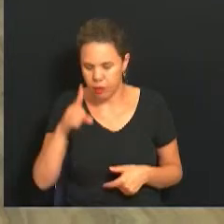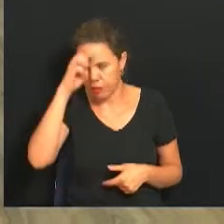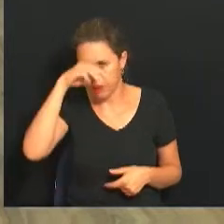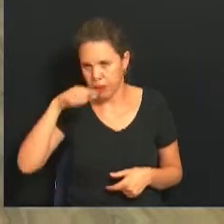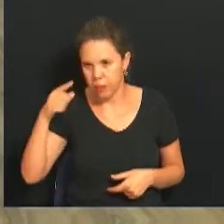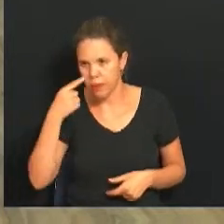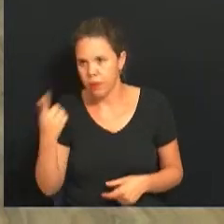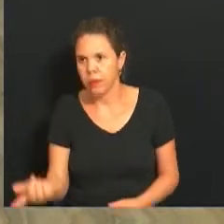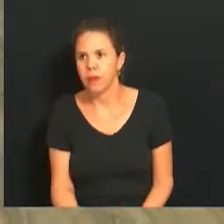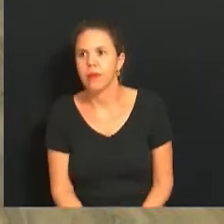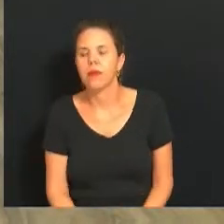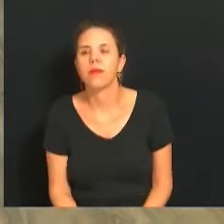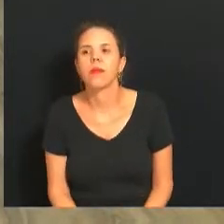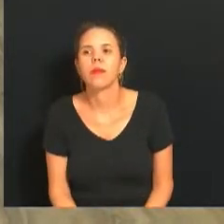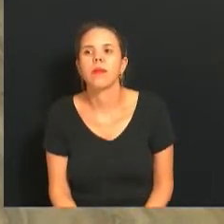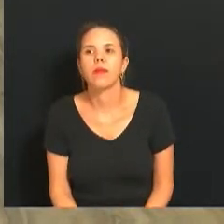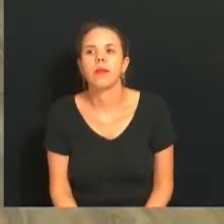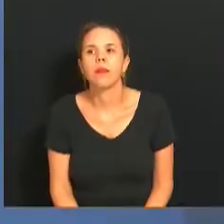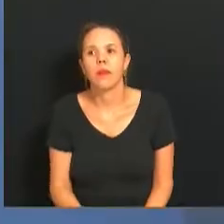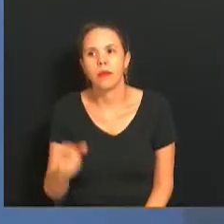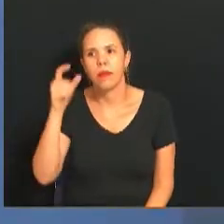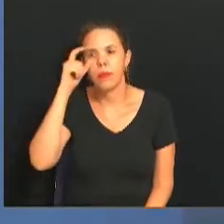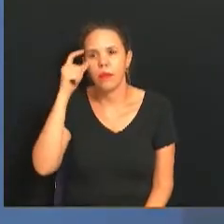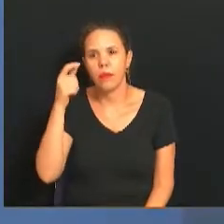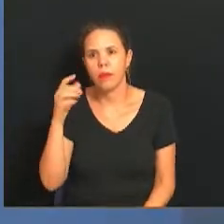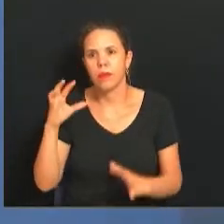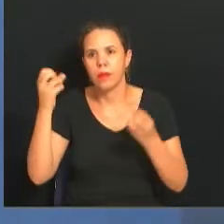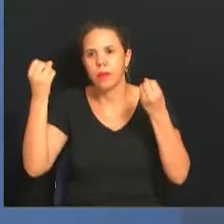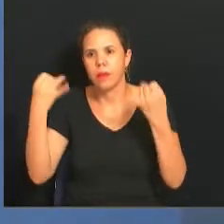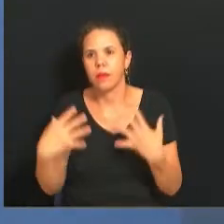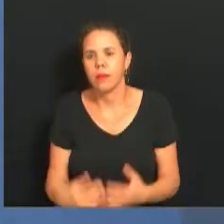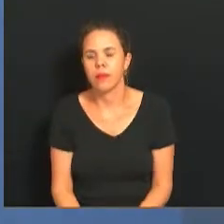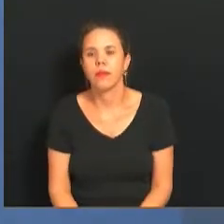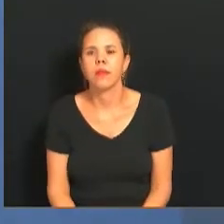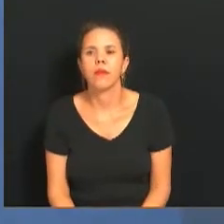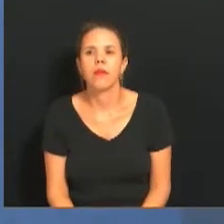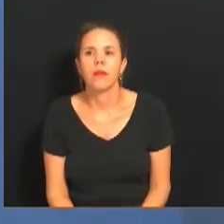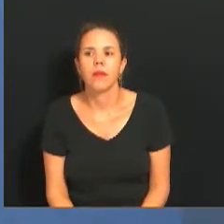na reportagem aí de Michel Morim, que traz todos os detalhes.